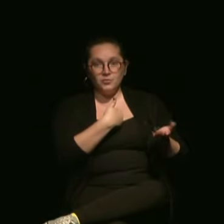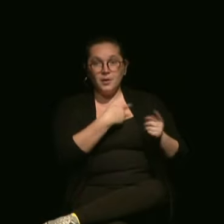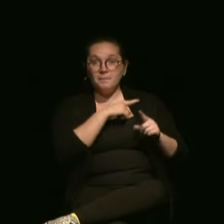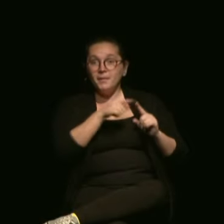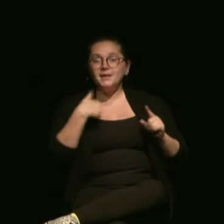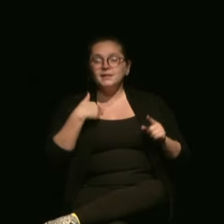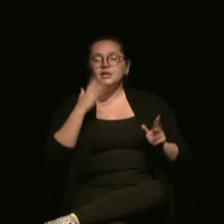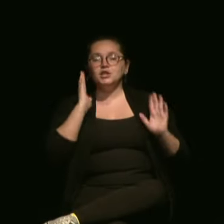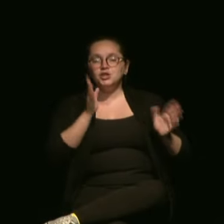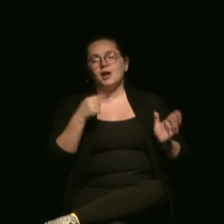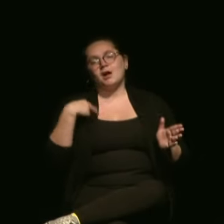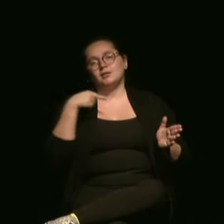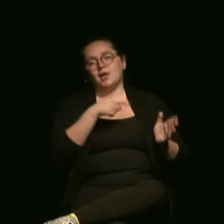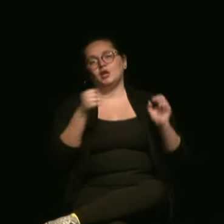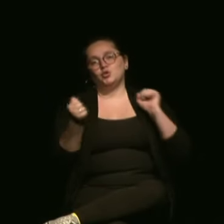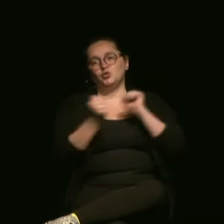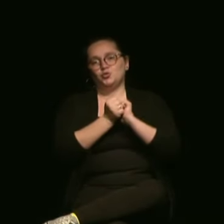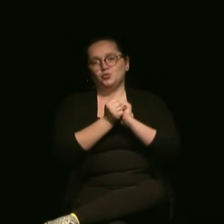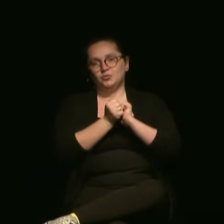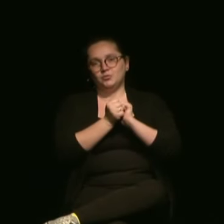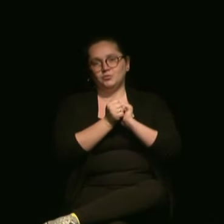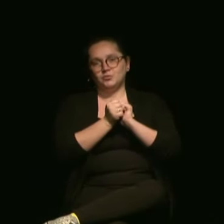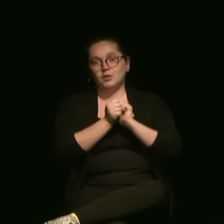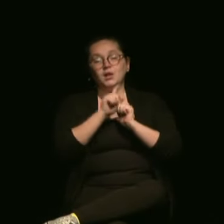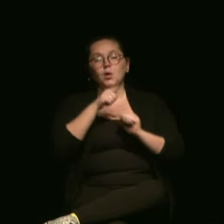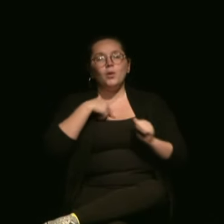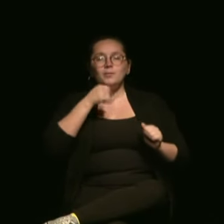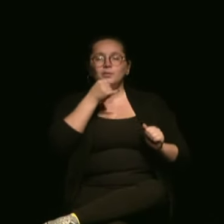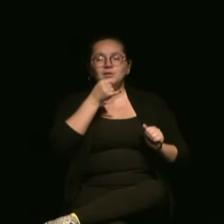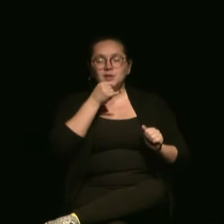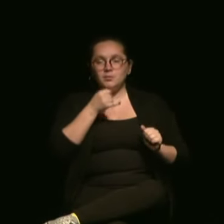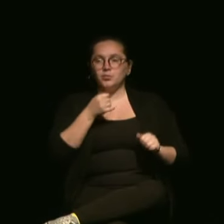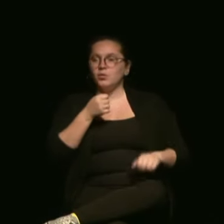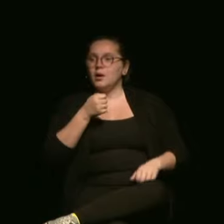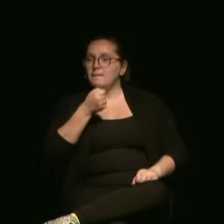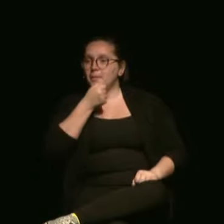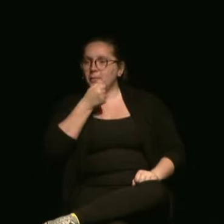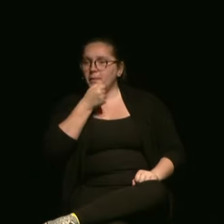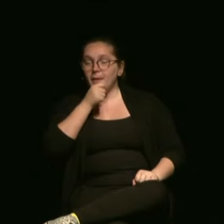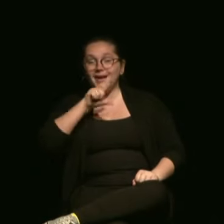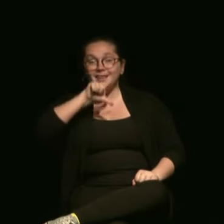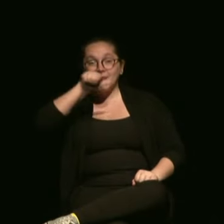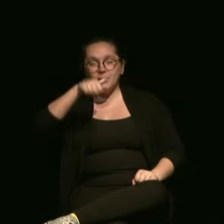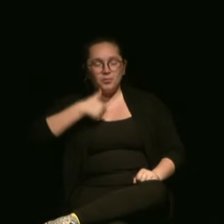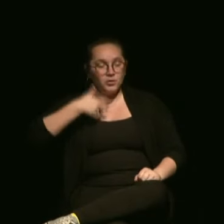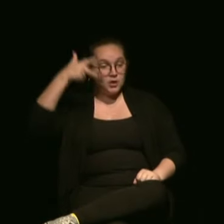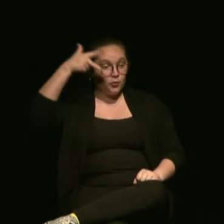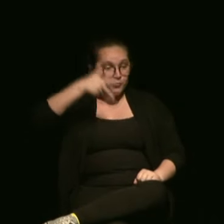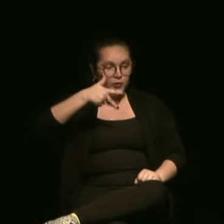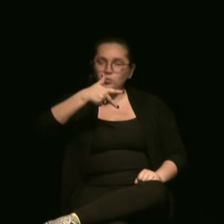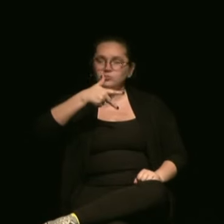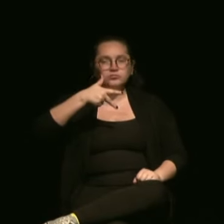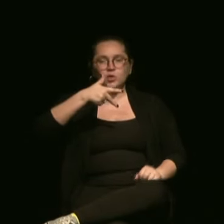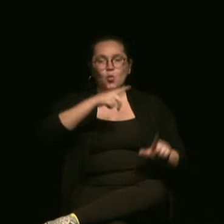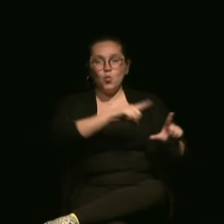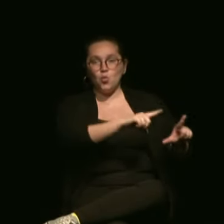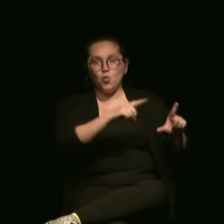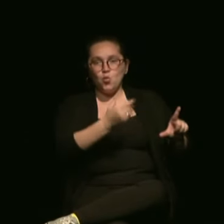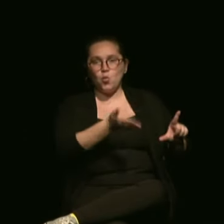cena. Não é um álbum filmado depois. É aquilo que o Coutinho vai chamar de ato de